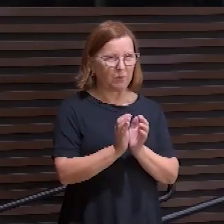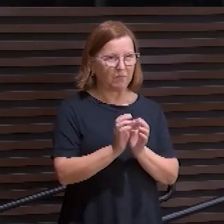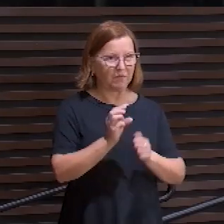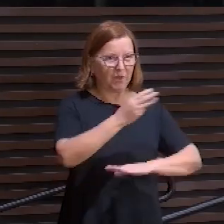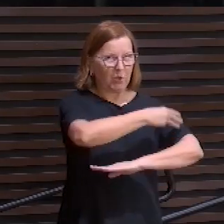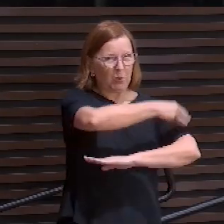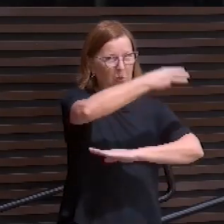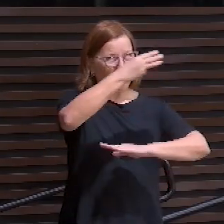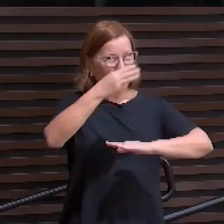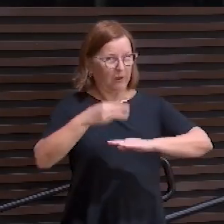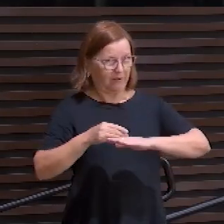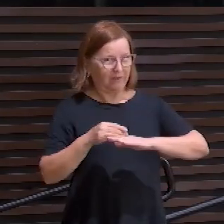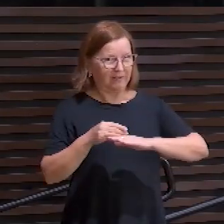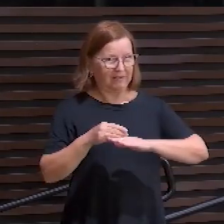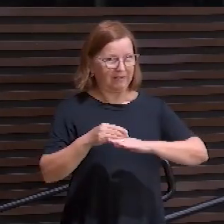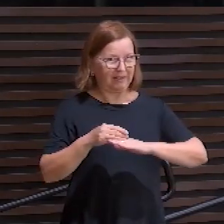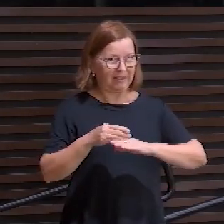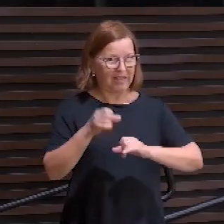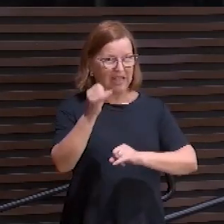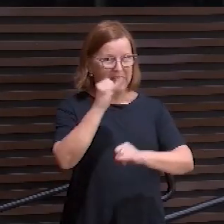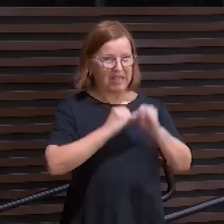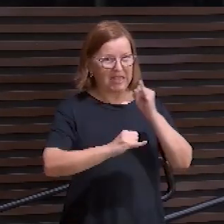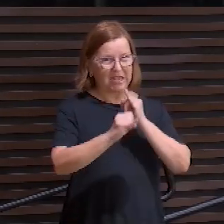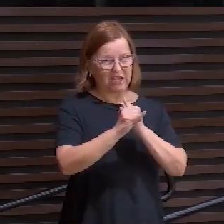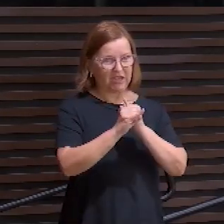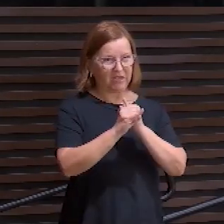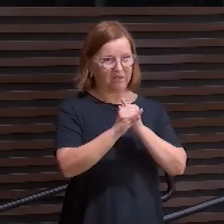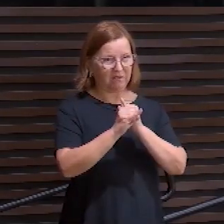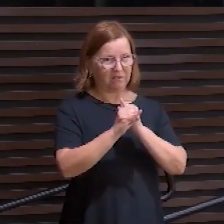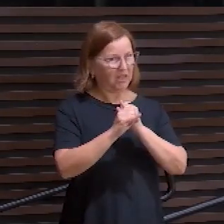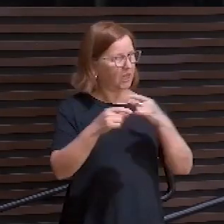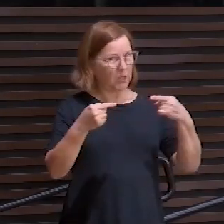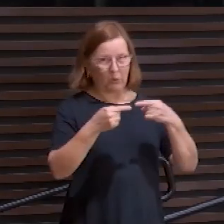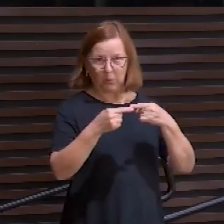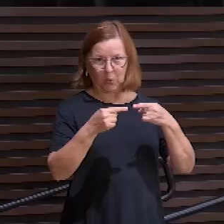internet discorda do que ele fez.